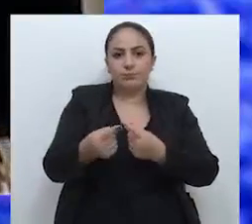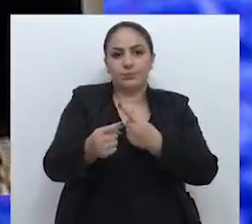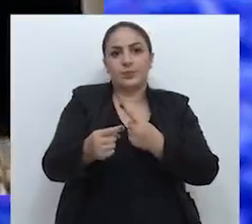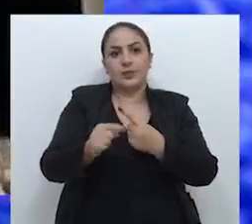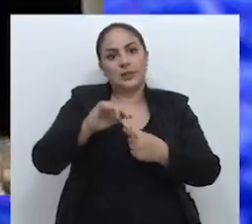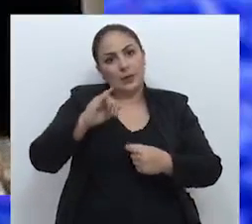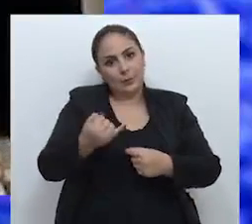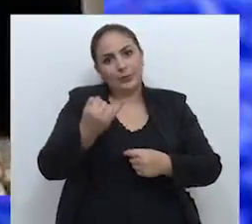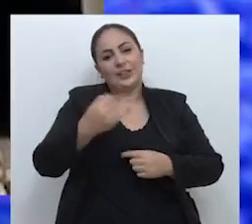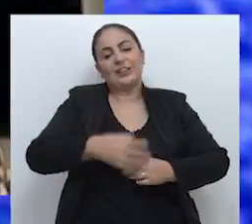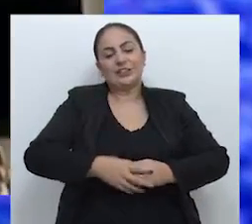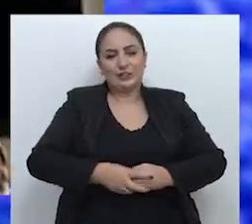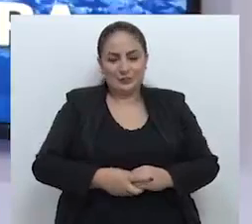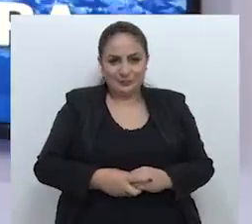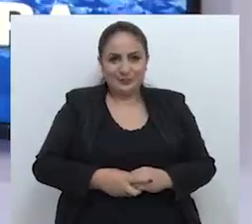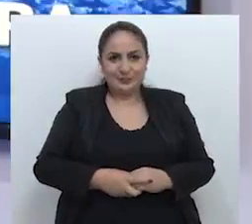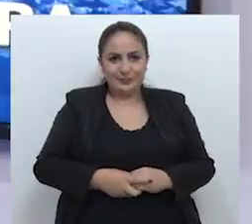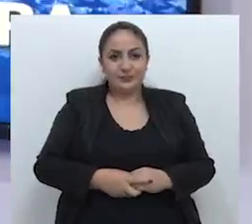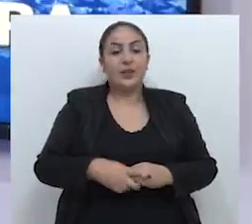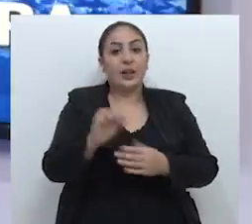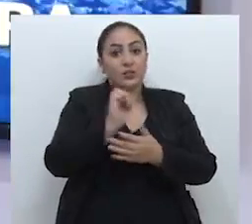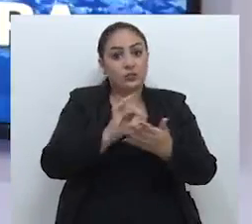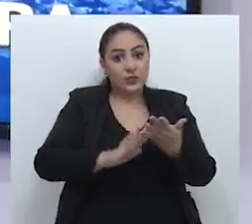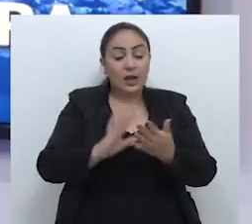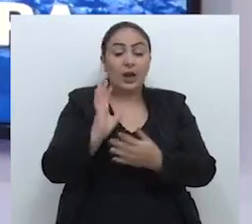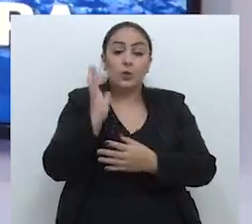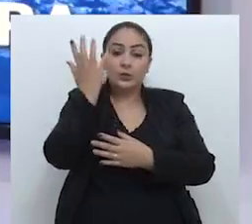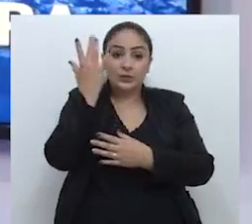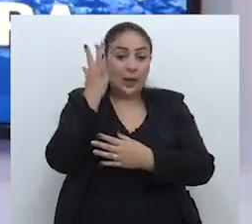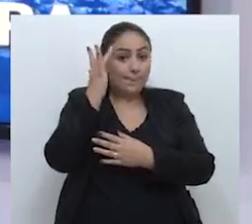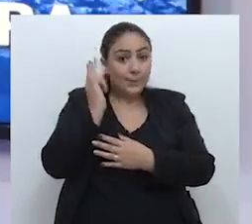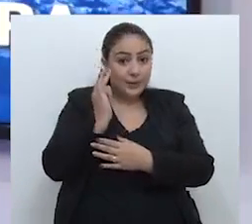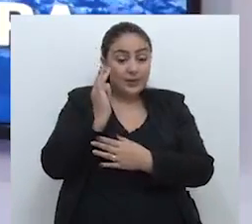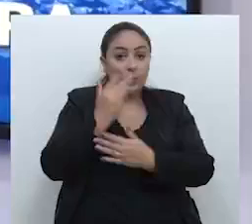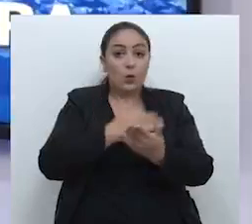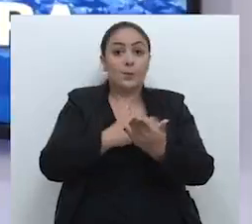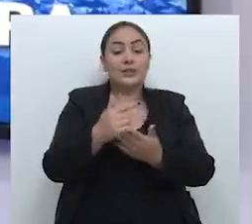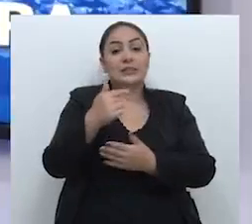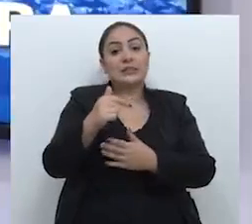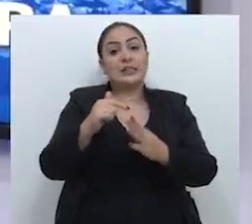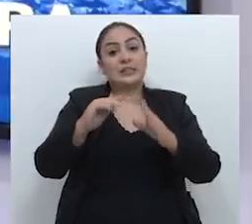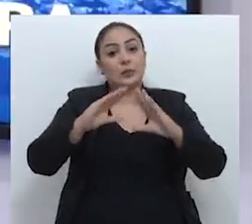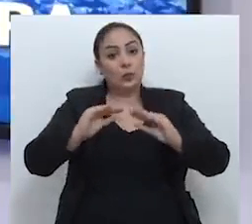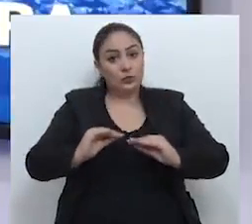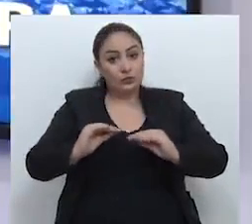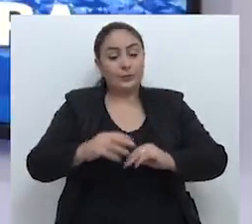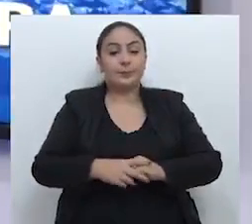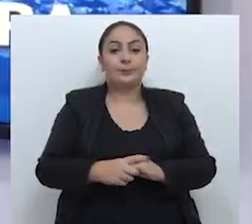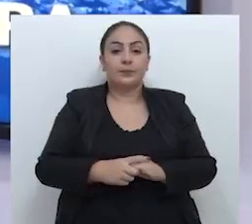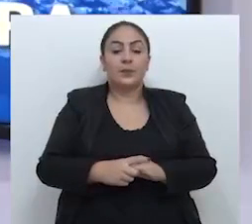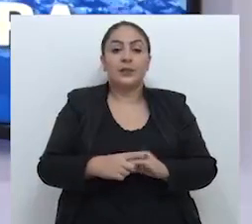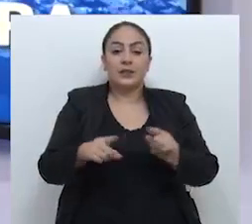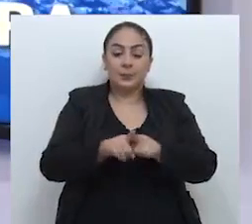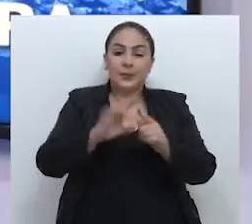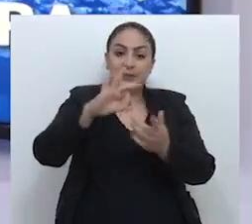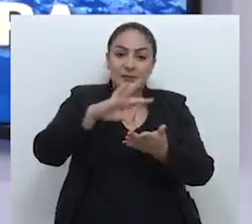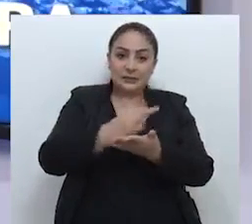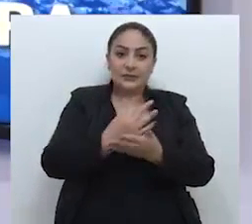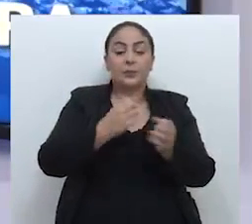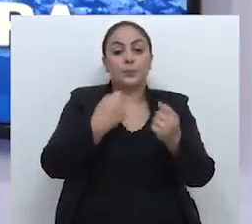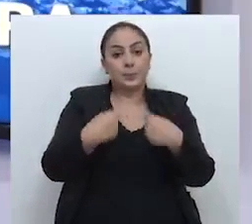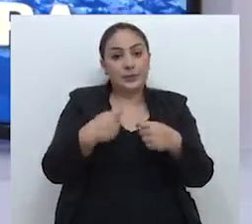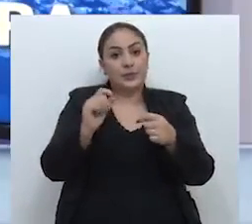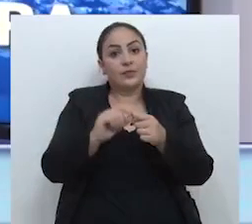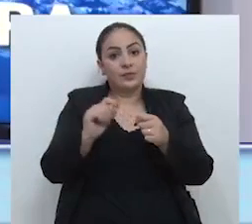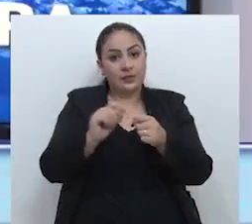desafios em oportunidades. A atividade acontece amanhã a partir das 7 horas da noite e a